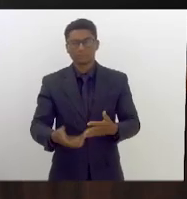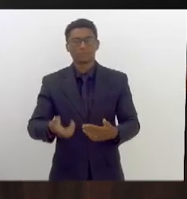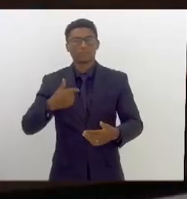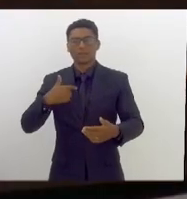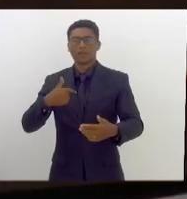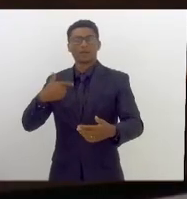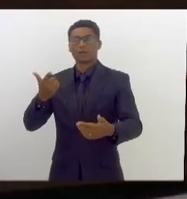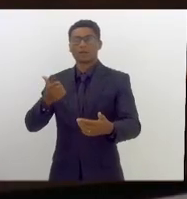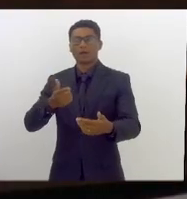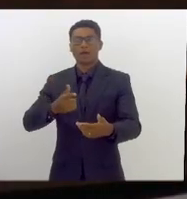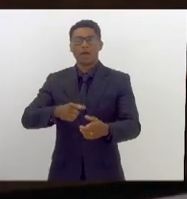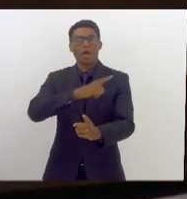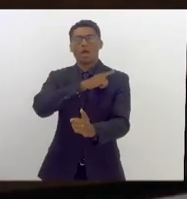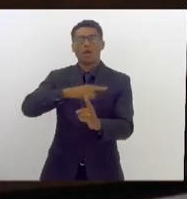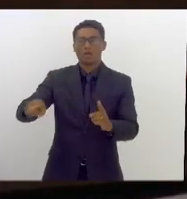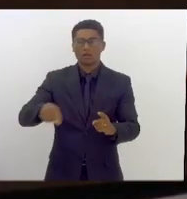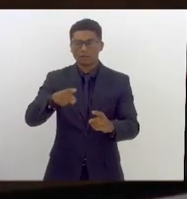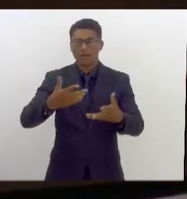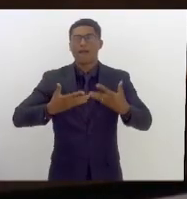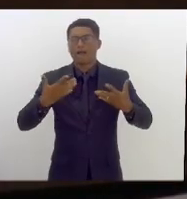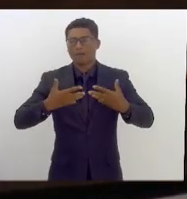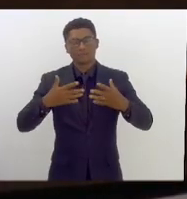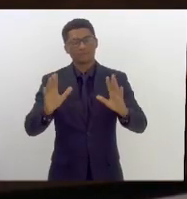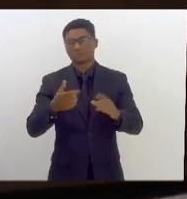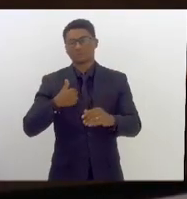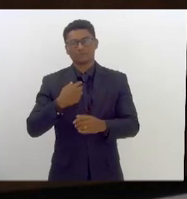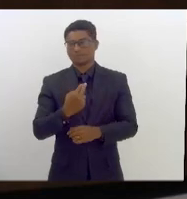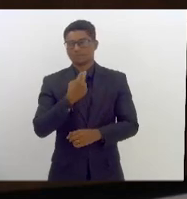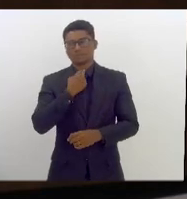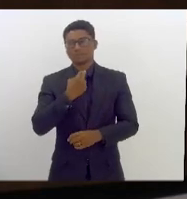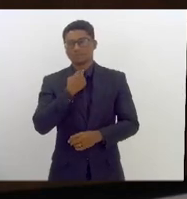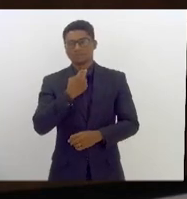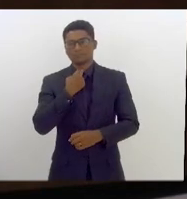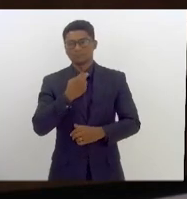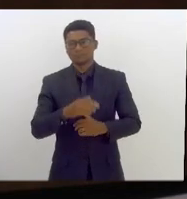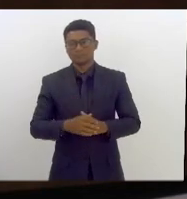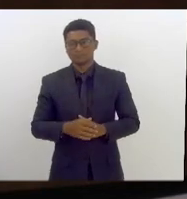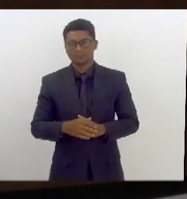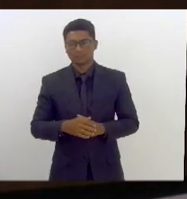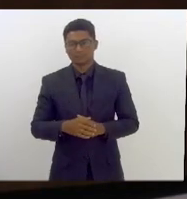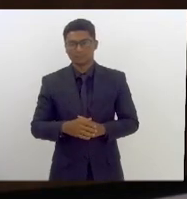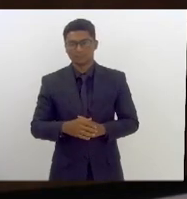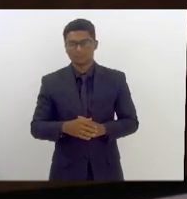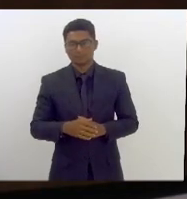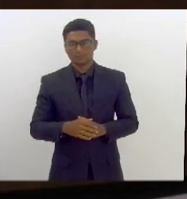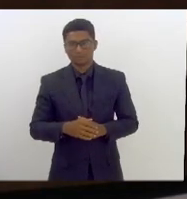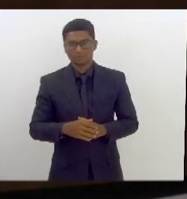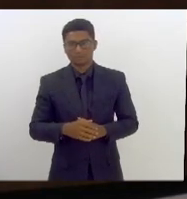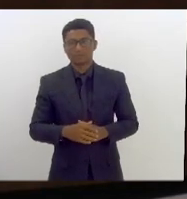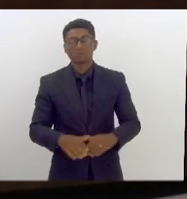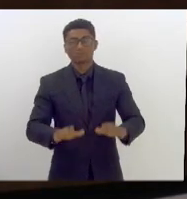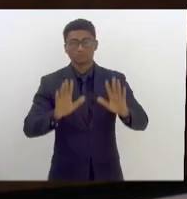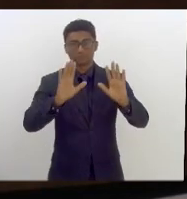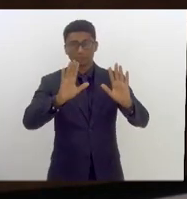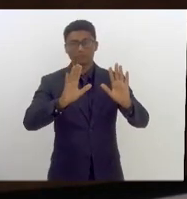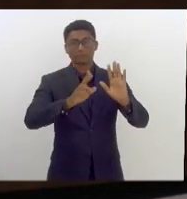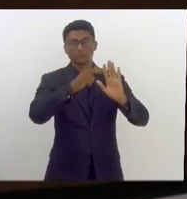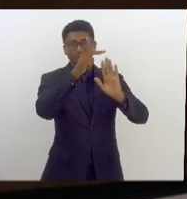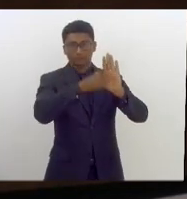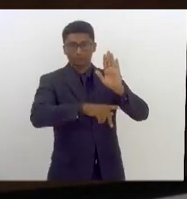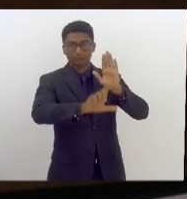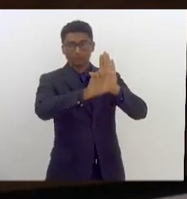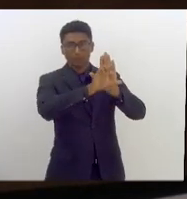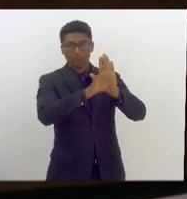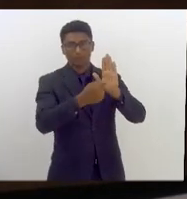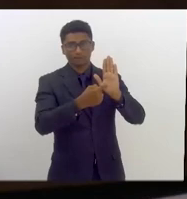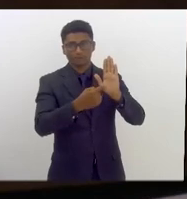cerceá-la. De ser alegre e espontânea. Talvez a palavra mal empregada. Mas, com relação a esse projeto, eu quero